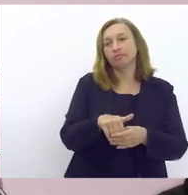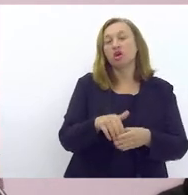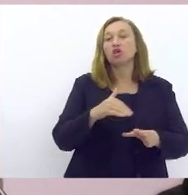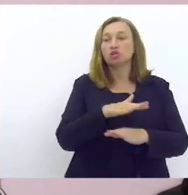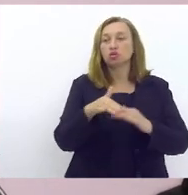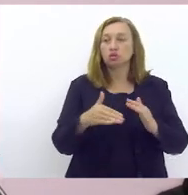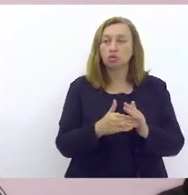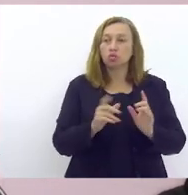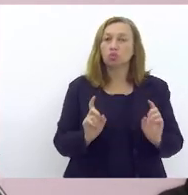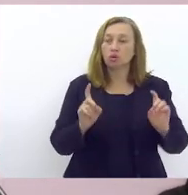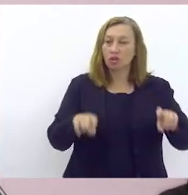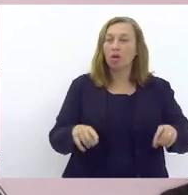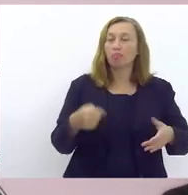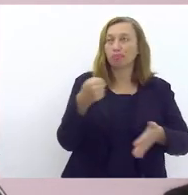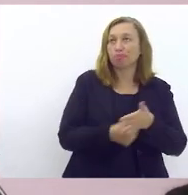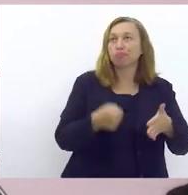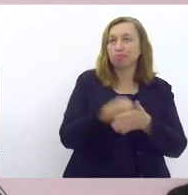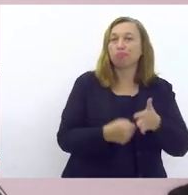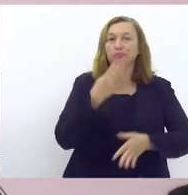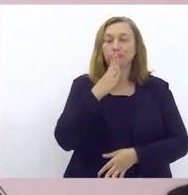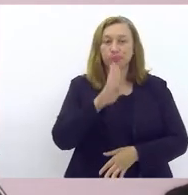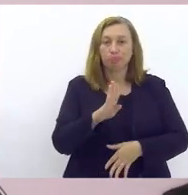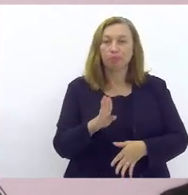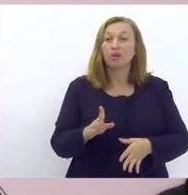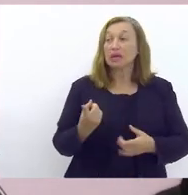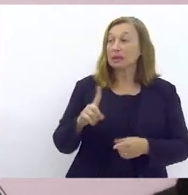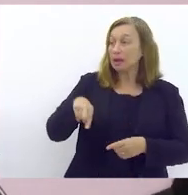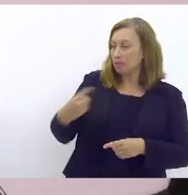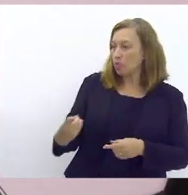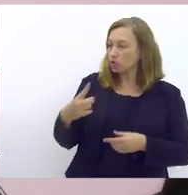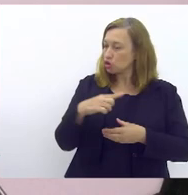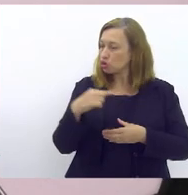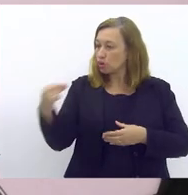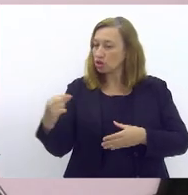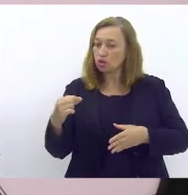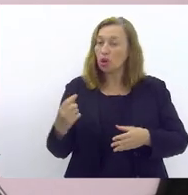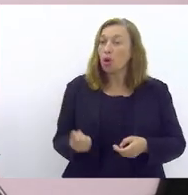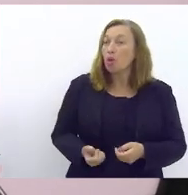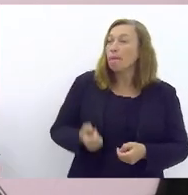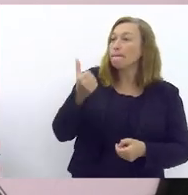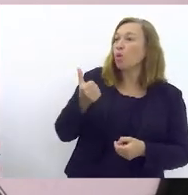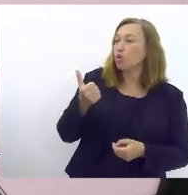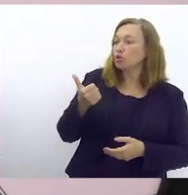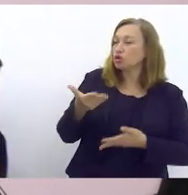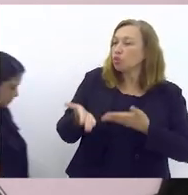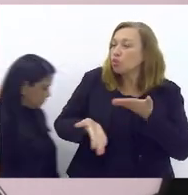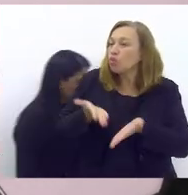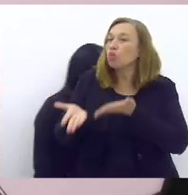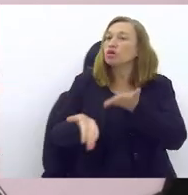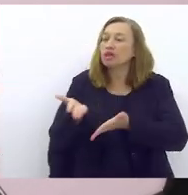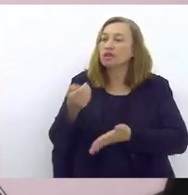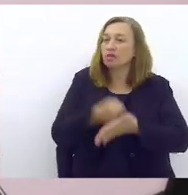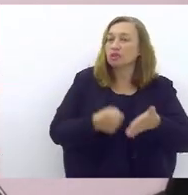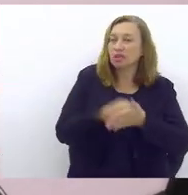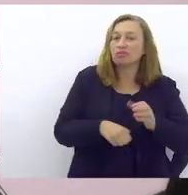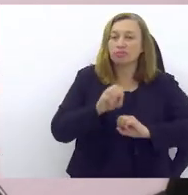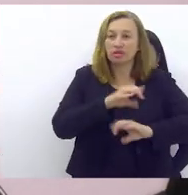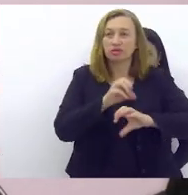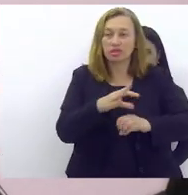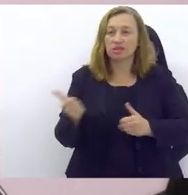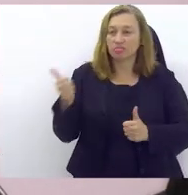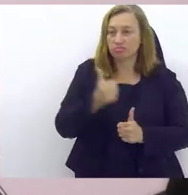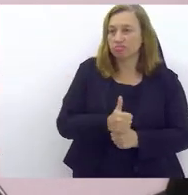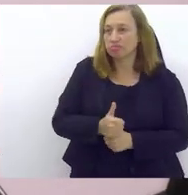os candidatos prometem lutar pela educação. E depois de eleitos, poucos estão ali na trincheira, na linha de frente, lutando pela educação. Então,